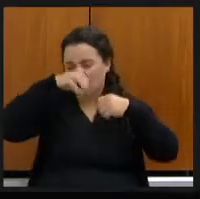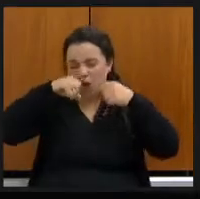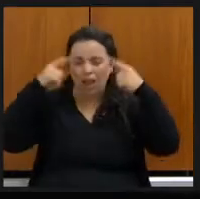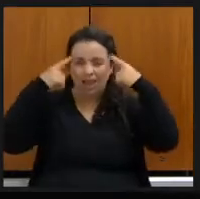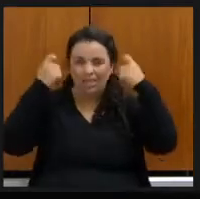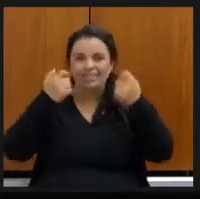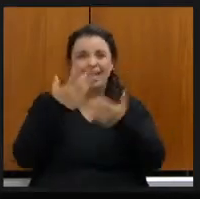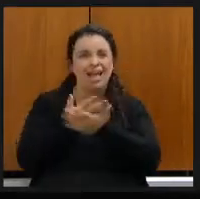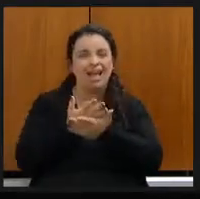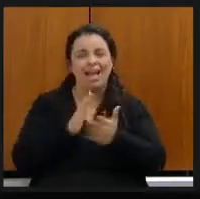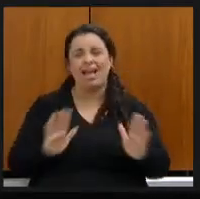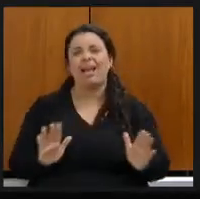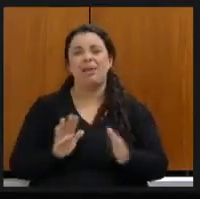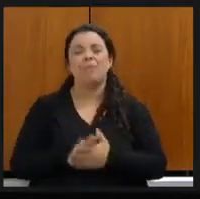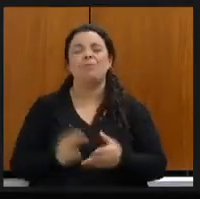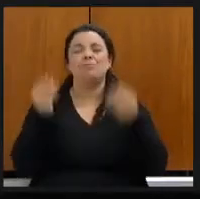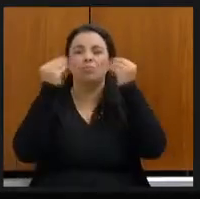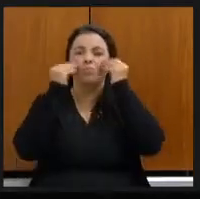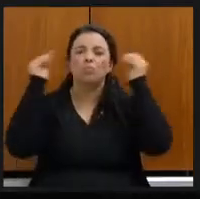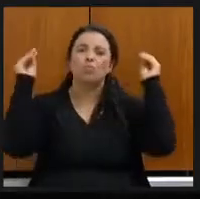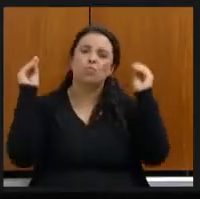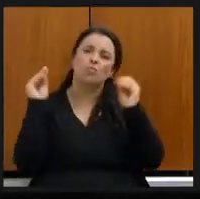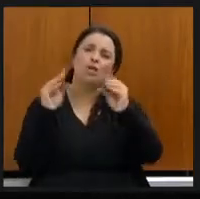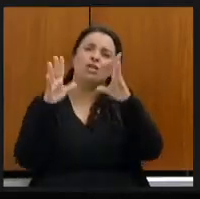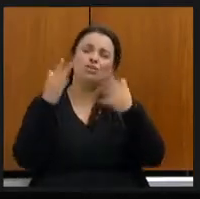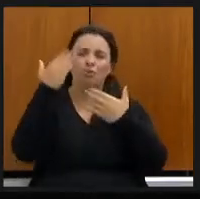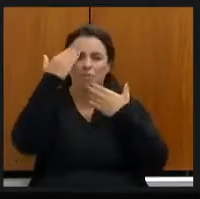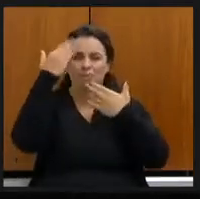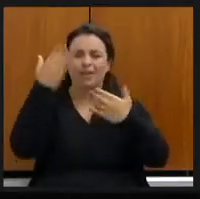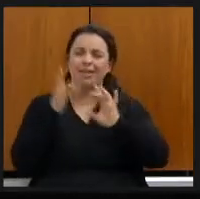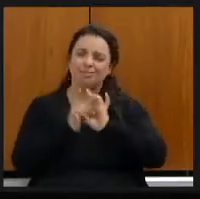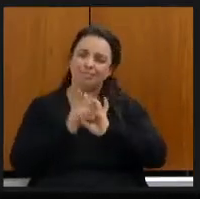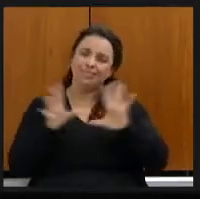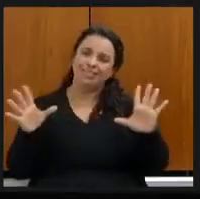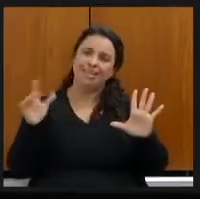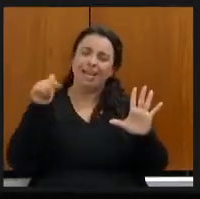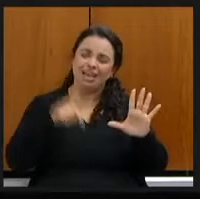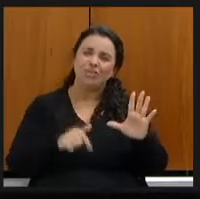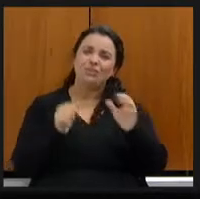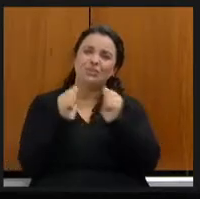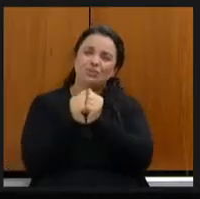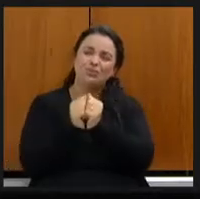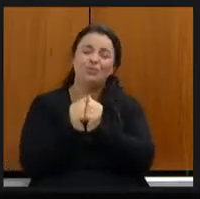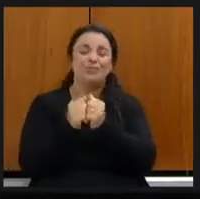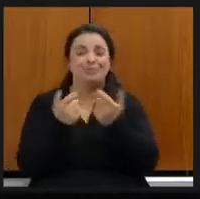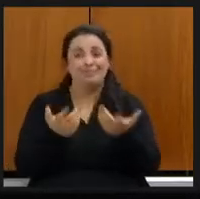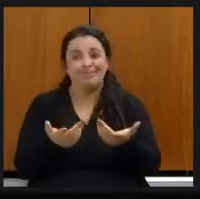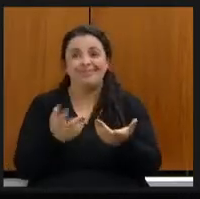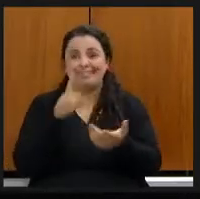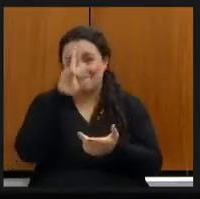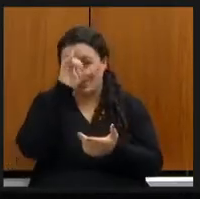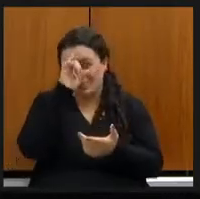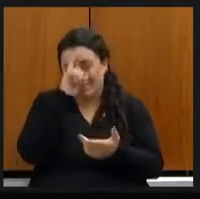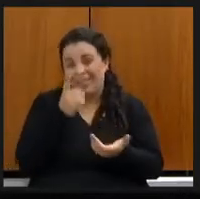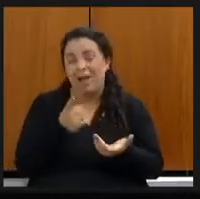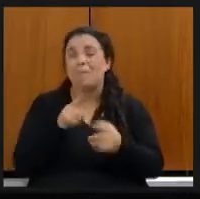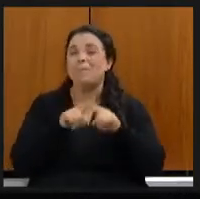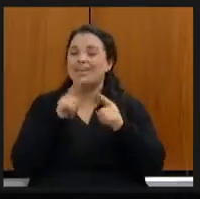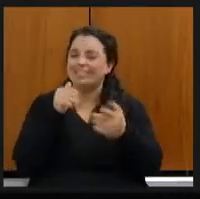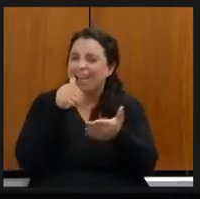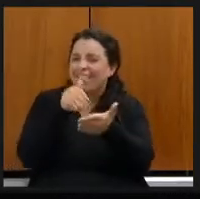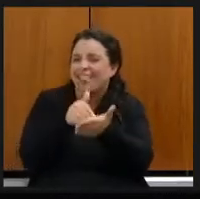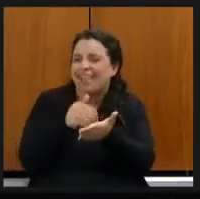beijo para vocês obrigado por me permitirem estar aqui nessas condições e até breve